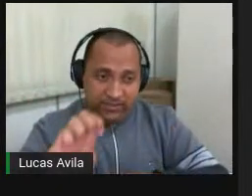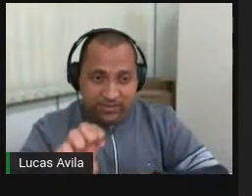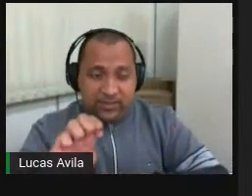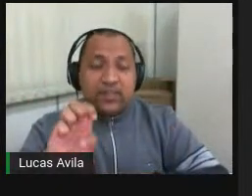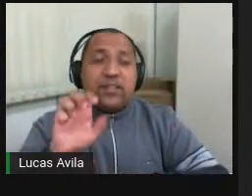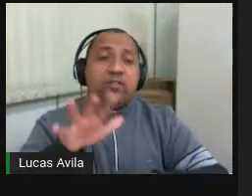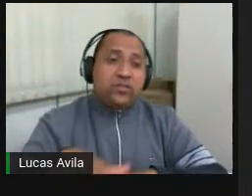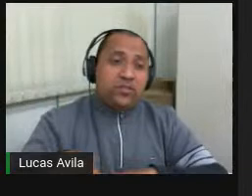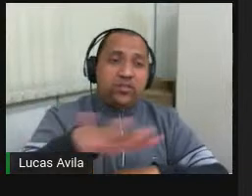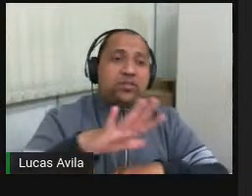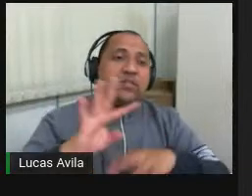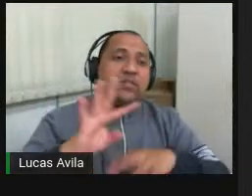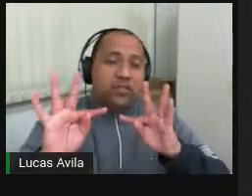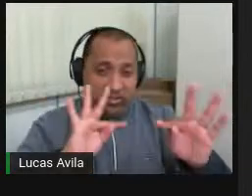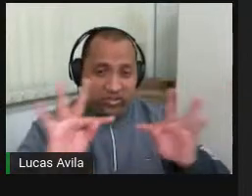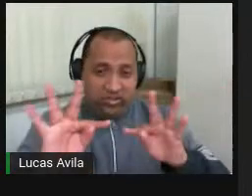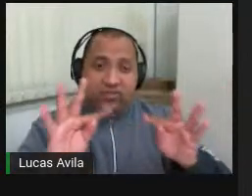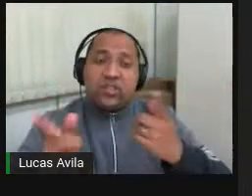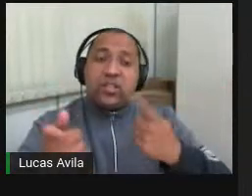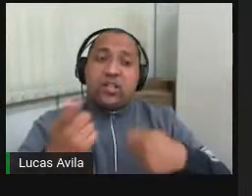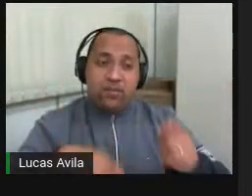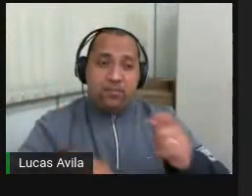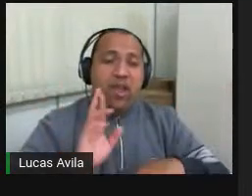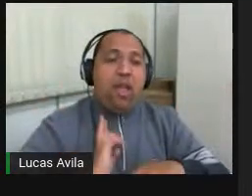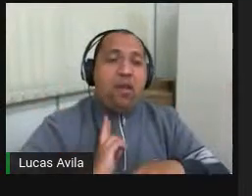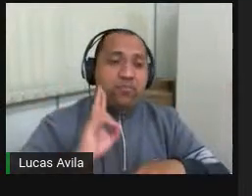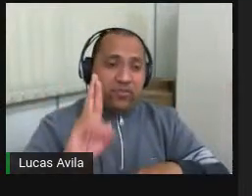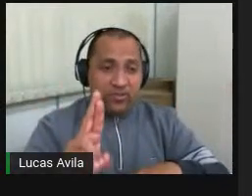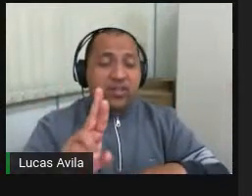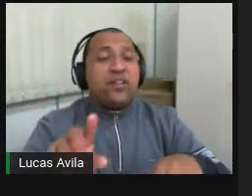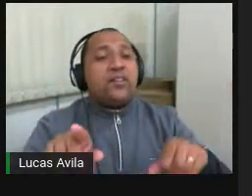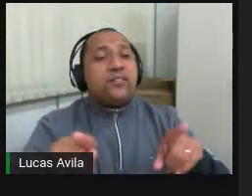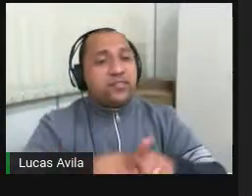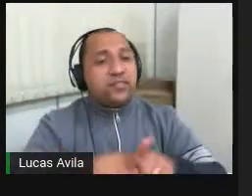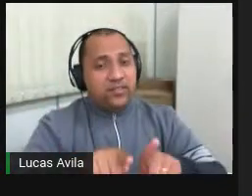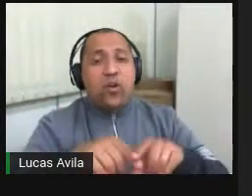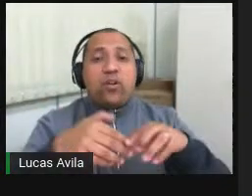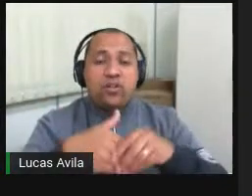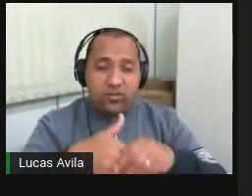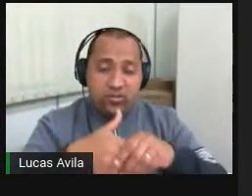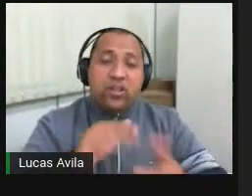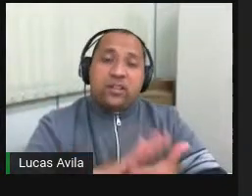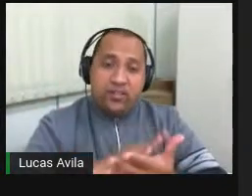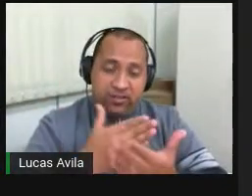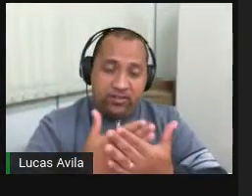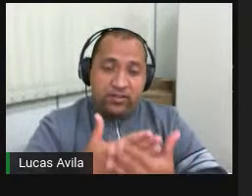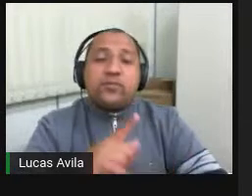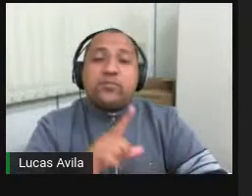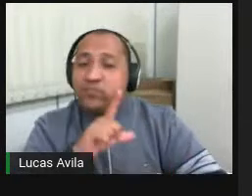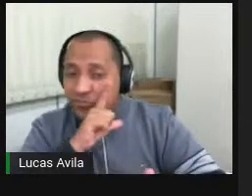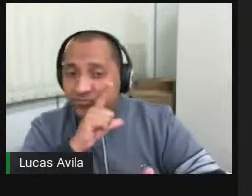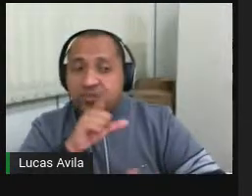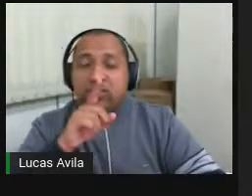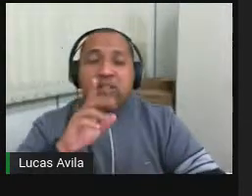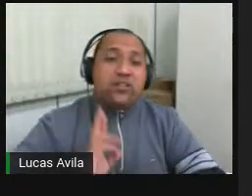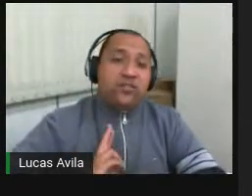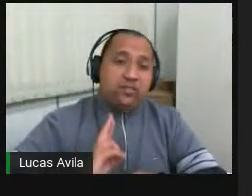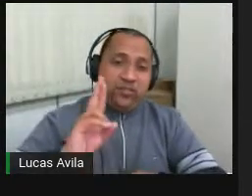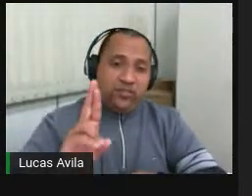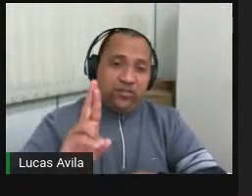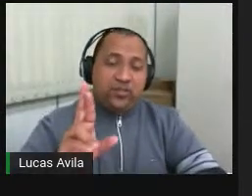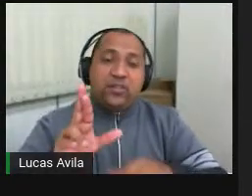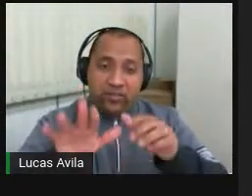categoria dos técnicos administrativos. Cumprimento o nosso intérprete de Libras, Lucas Ávila, que está representando,